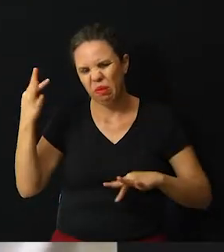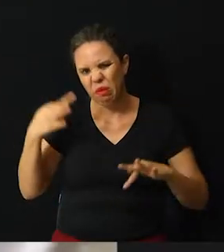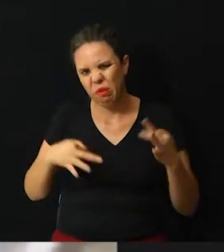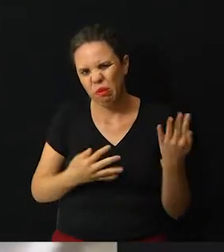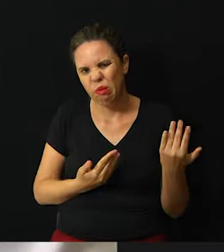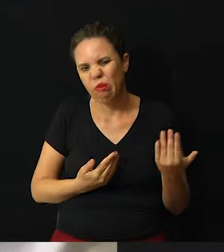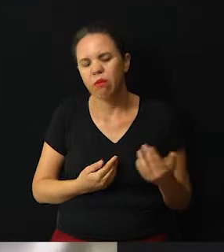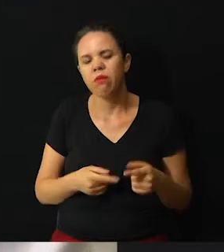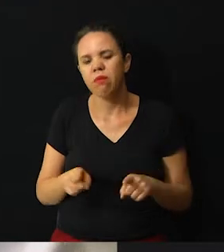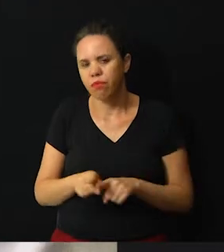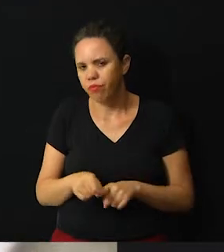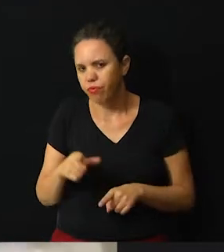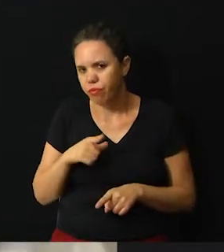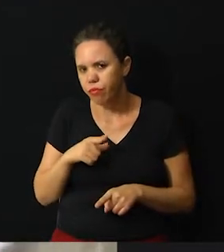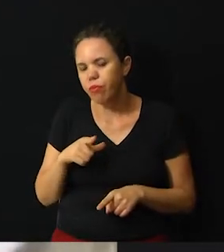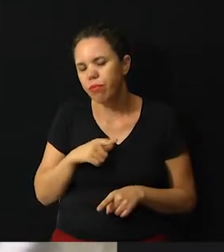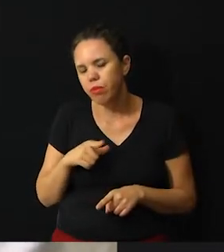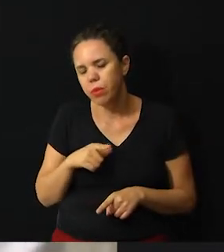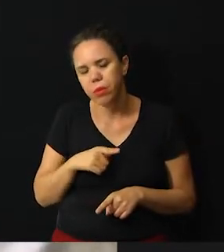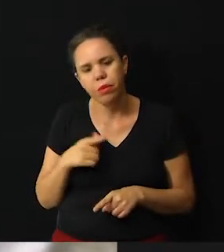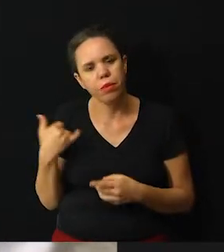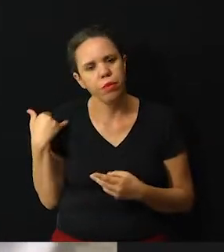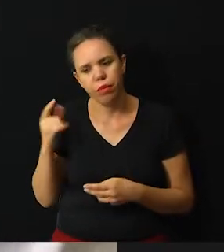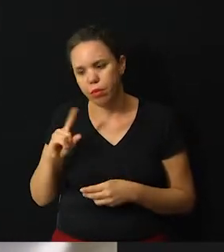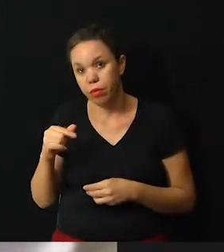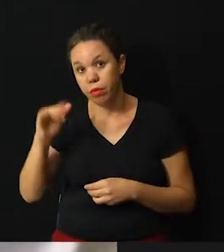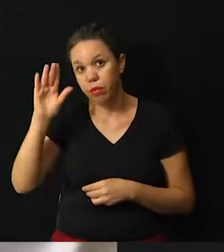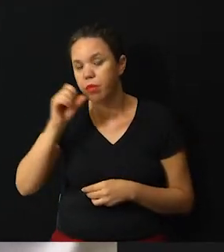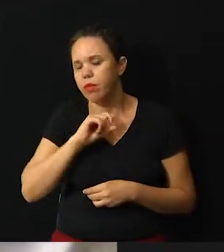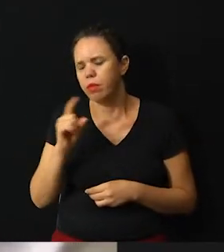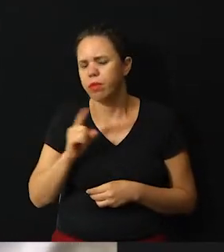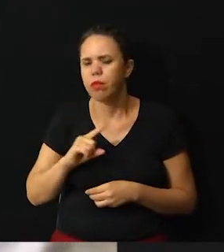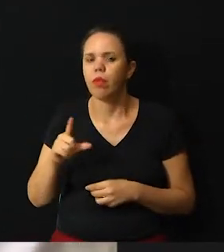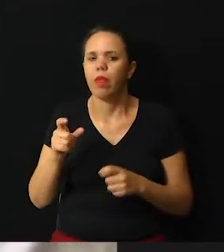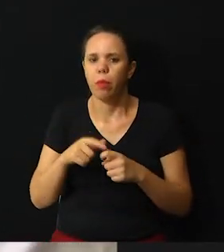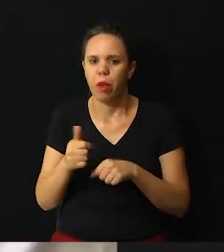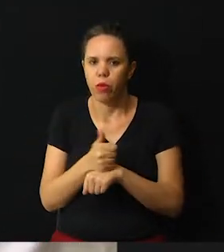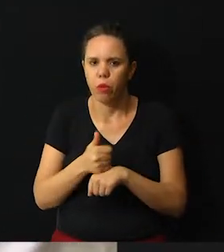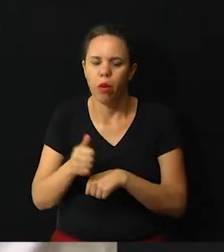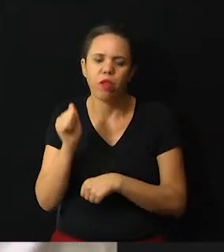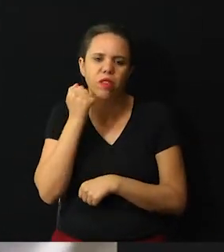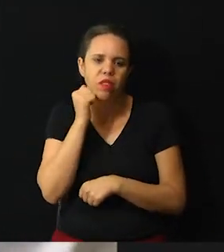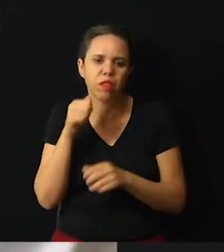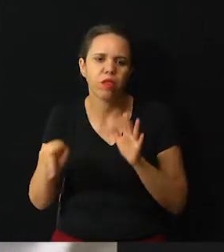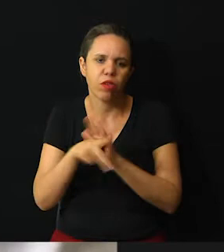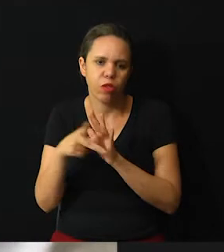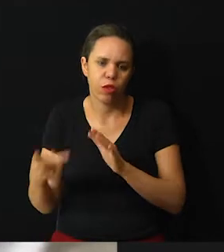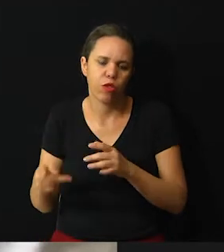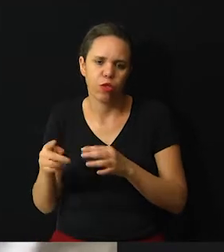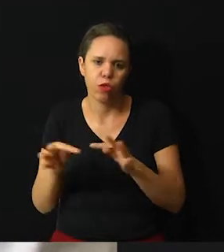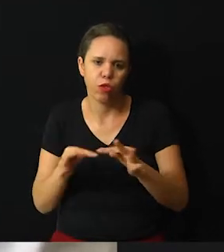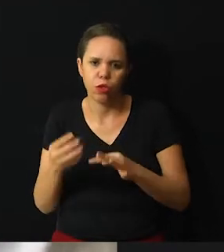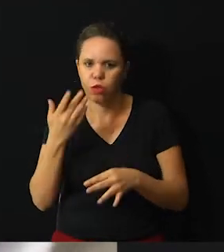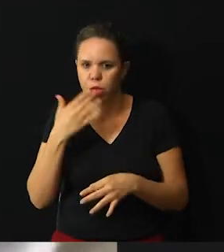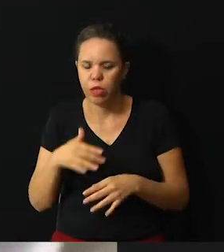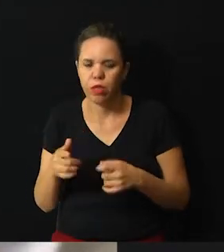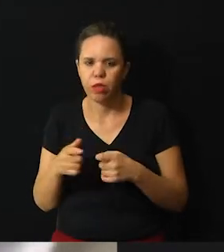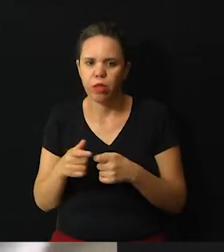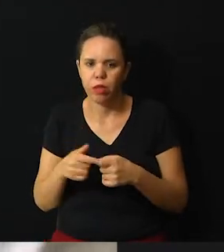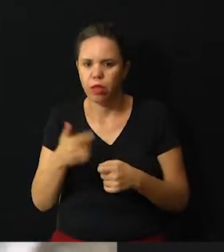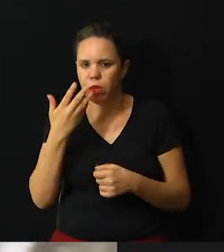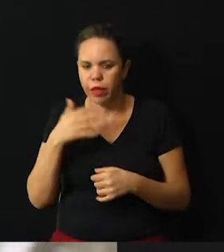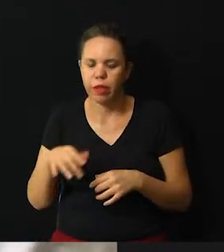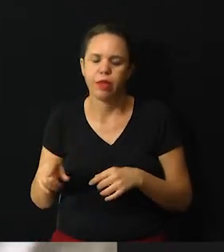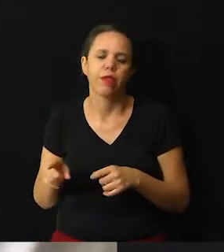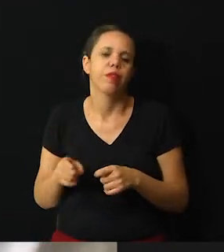juvenil também, né? Não é da idade, não. Tanto é que existe o reumatologista pediátrico. O reumatologista pediátrico ele só cuida das doenças